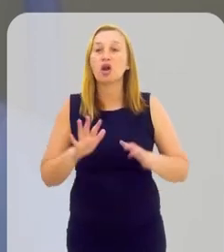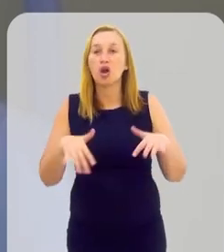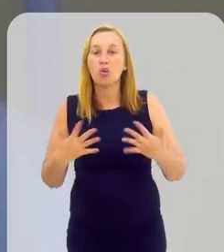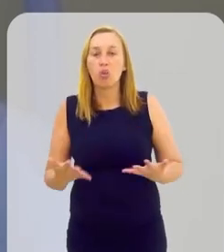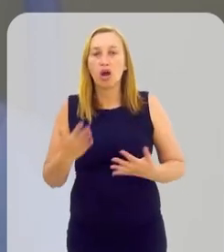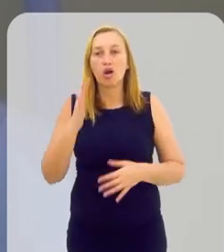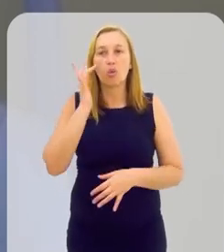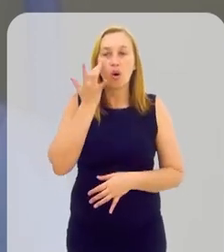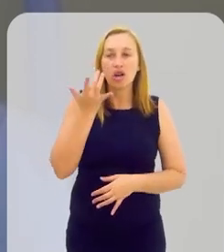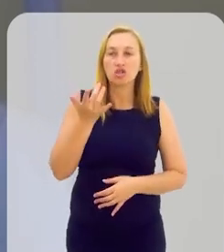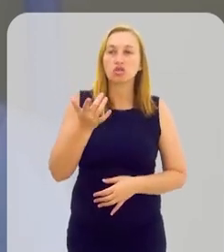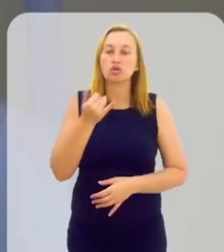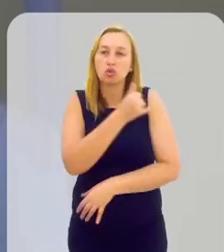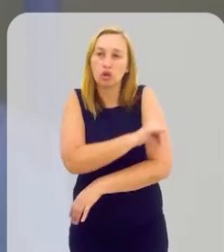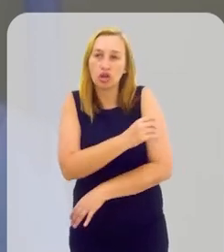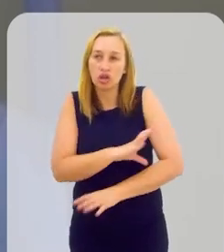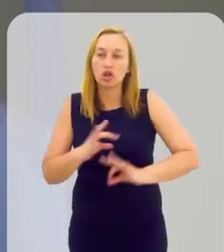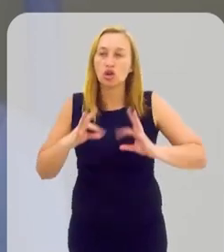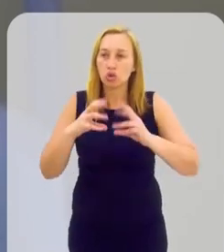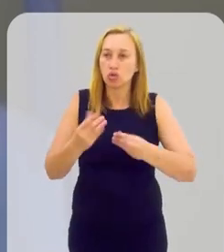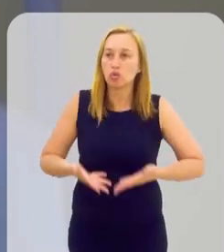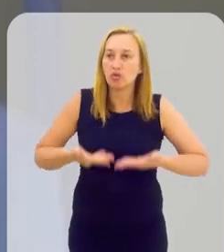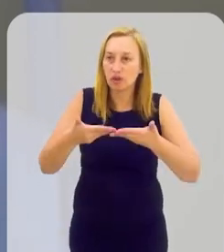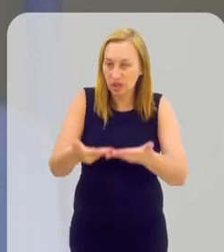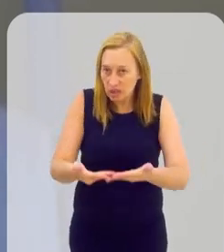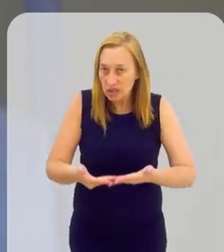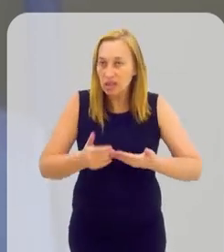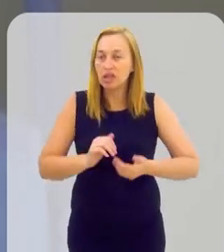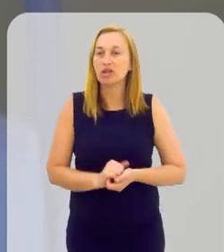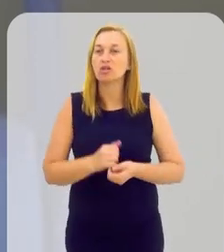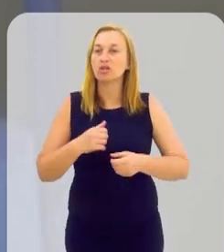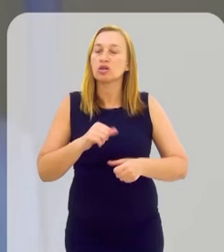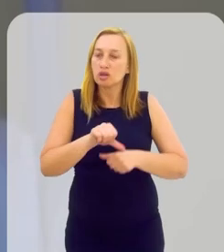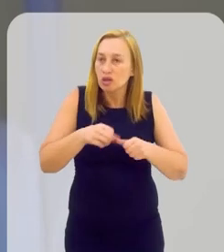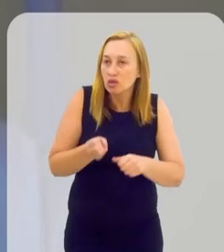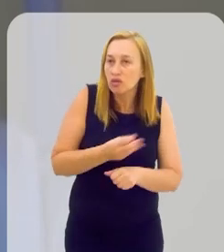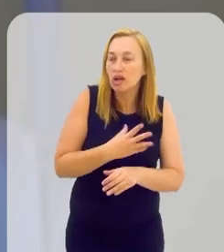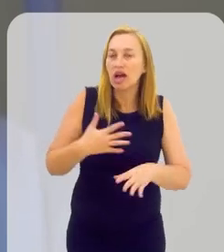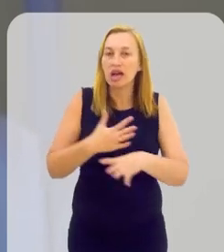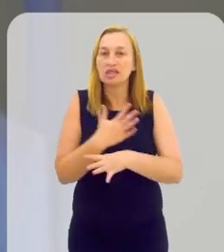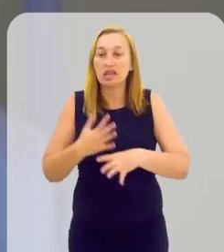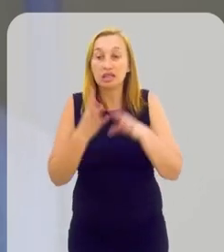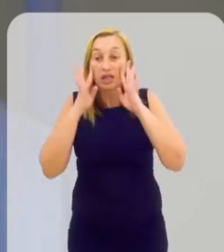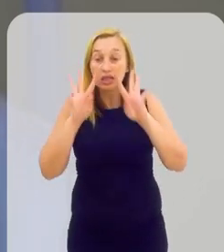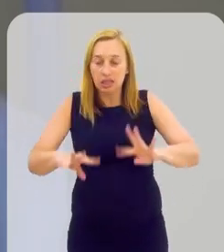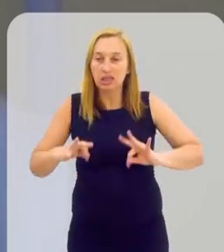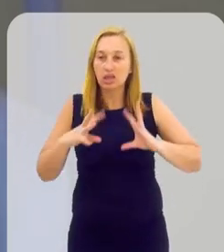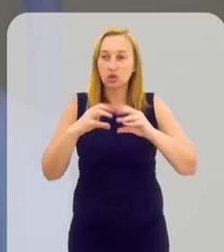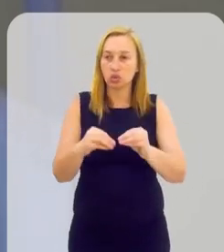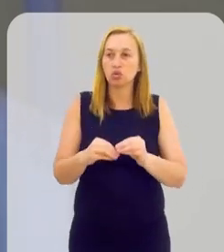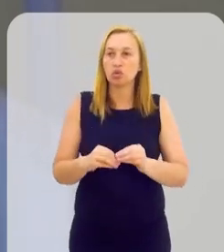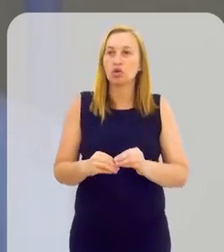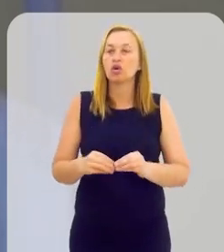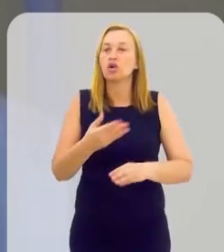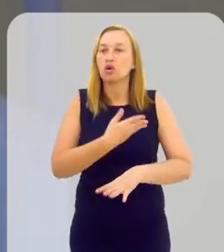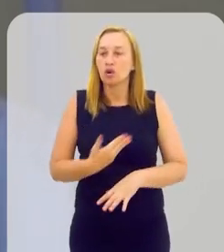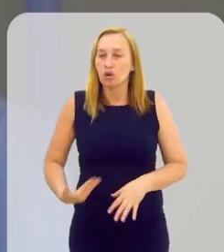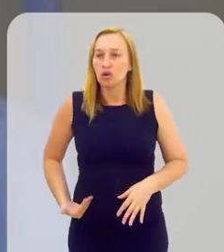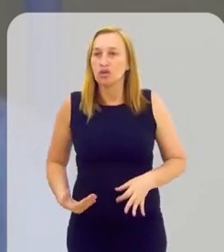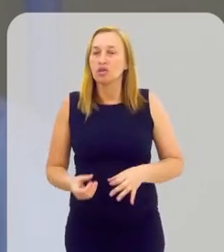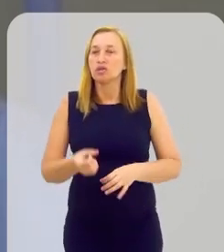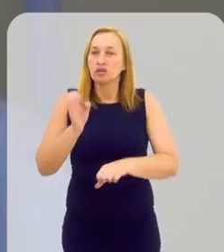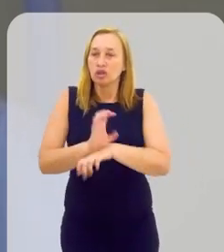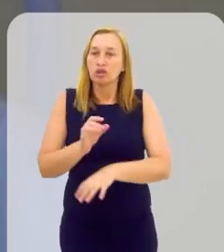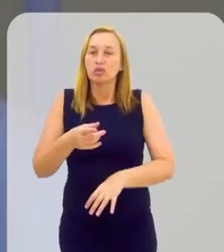eu acho que o Rio tem tudo para isso para oferecer, muitos destinos estão se reinventando, as cidades estão atentas a isso. O governo do estado fez